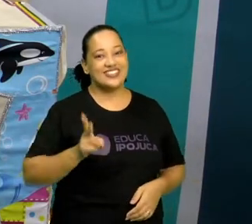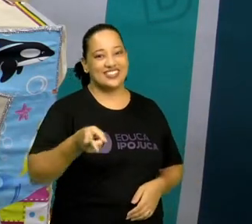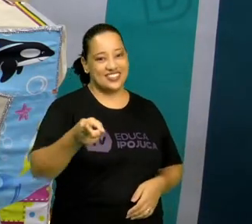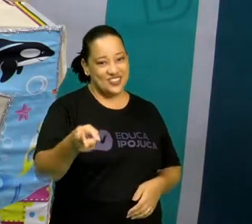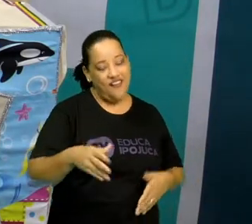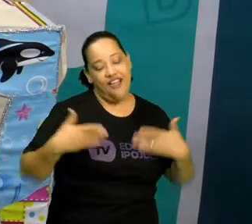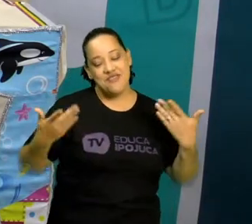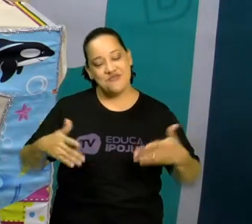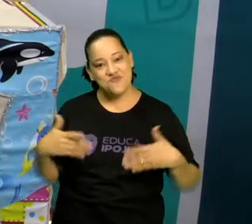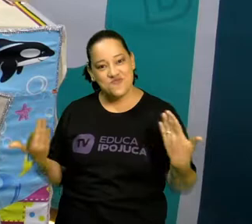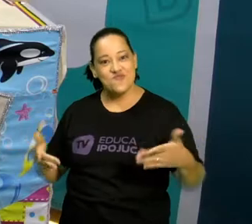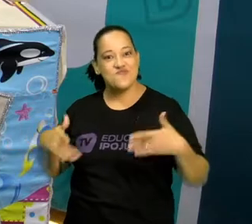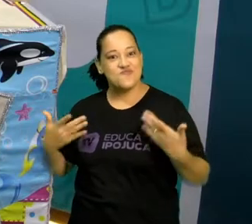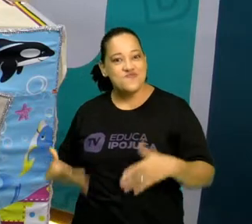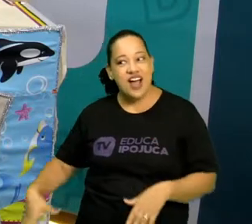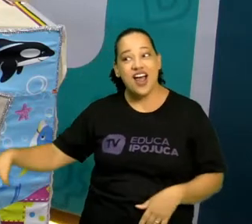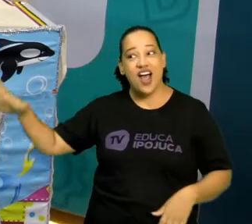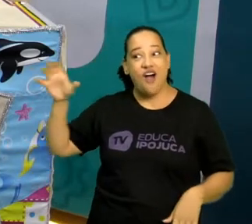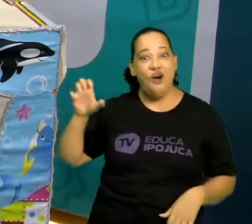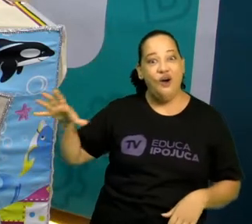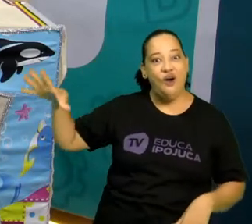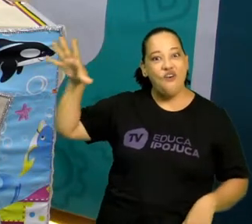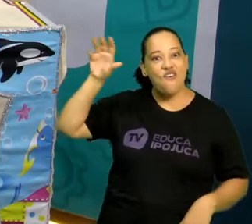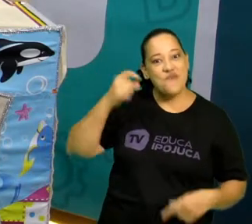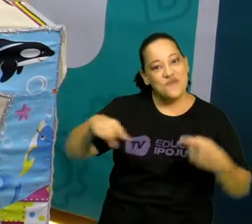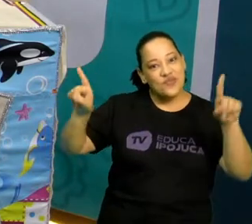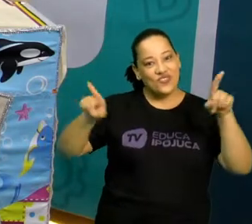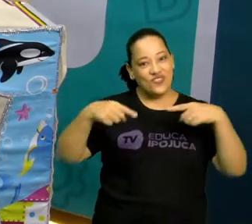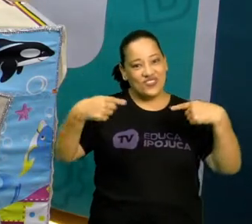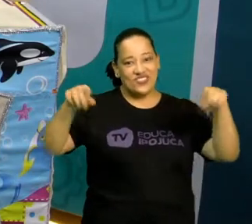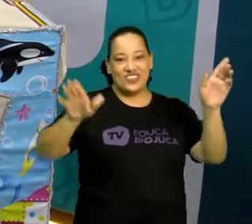ouvir aquela música bem legal. Vamos lá?